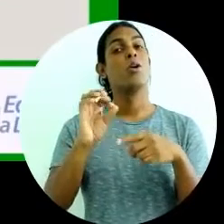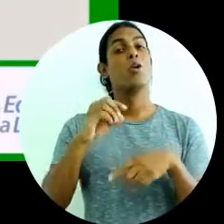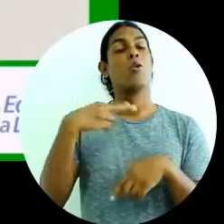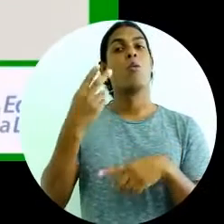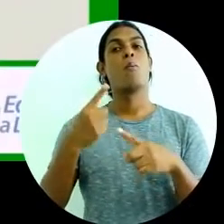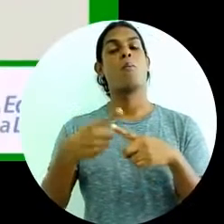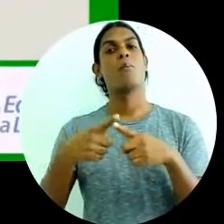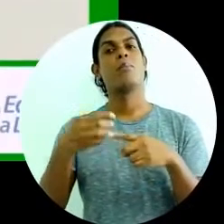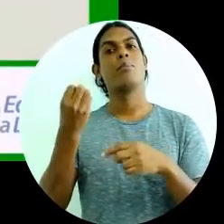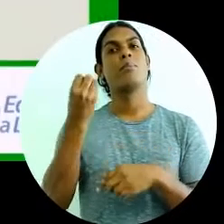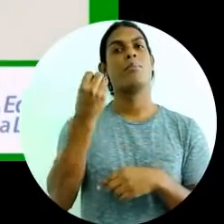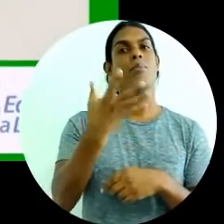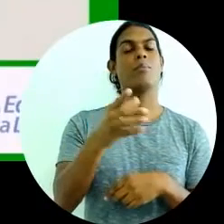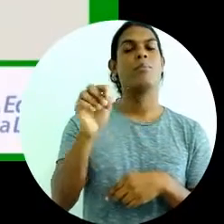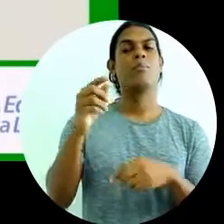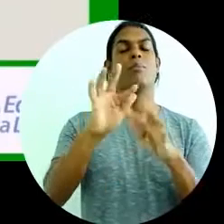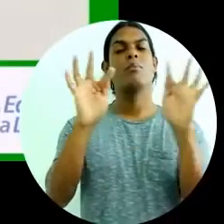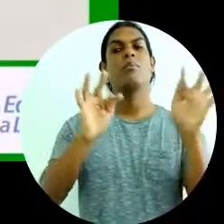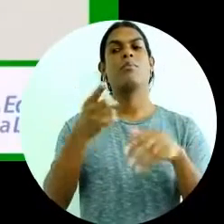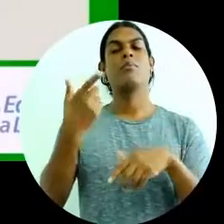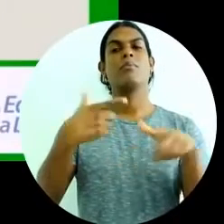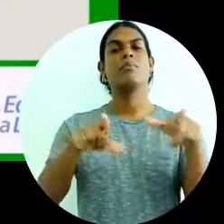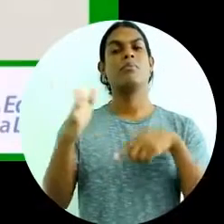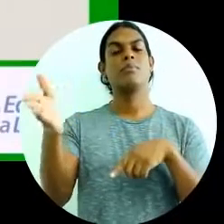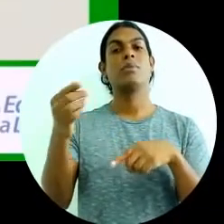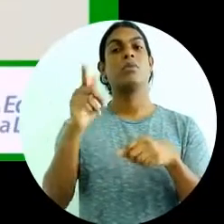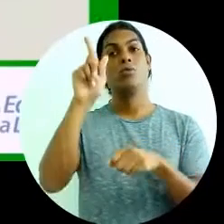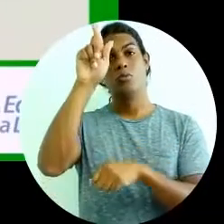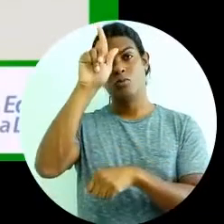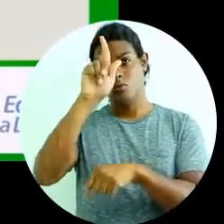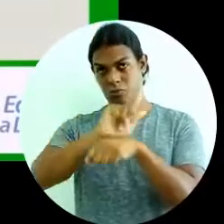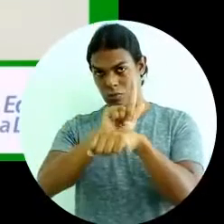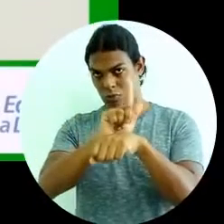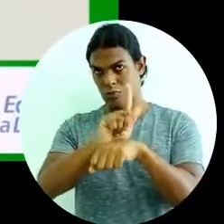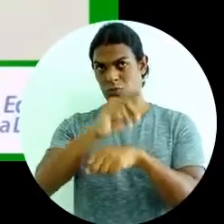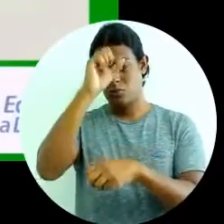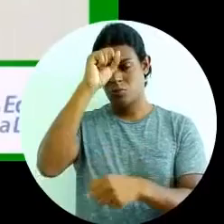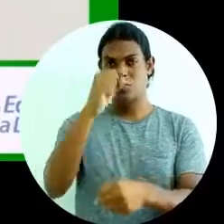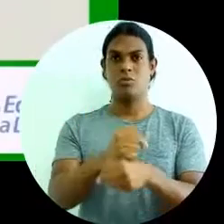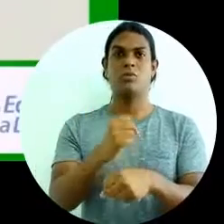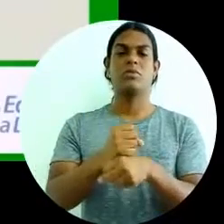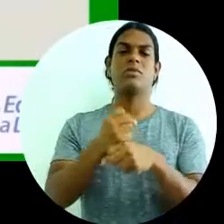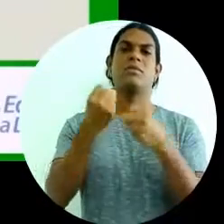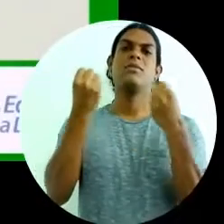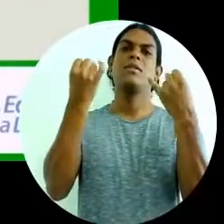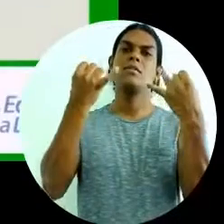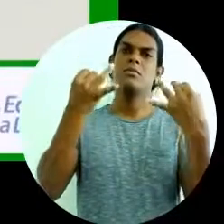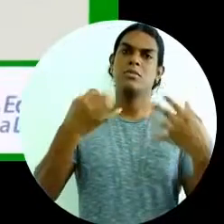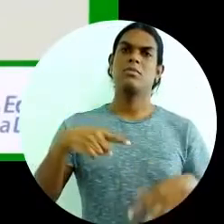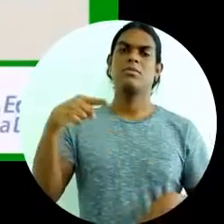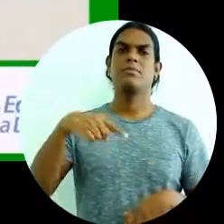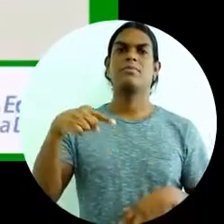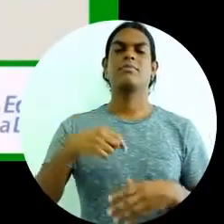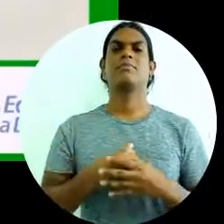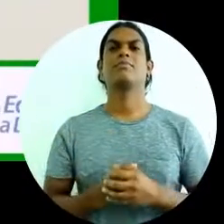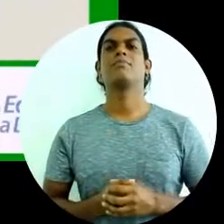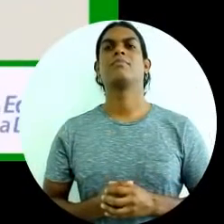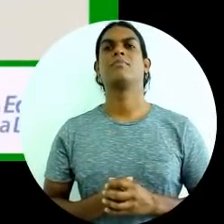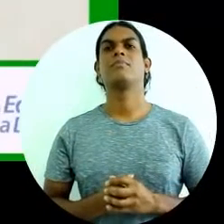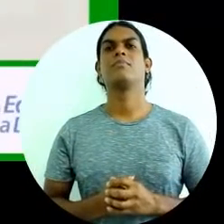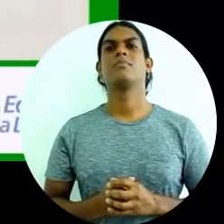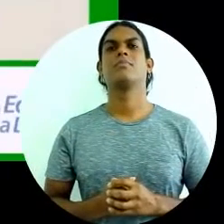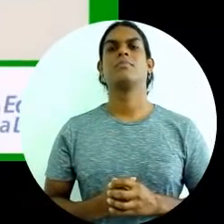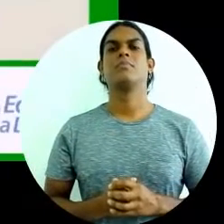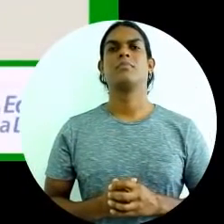que satisfatório? Então, o gestor ele vai informar isso. Por exemplo, na